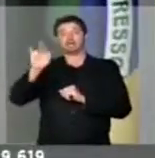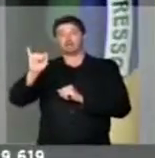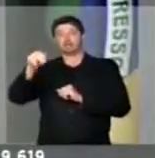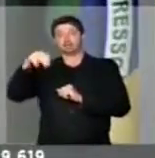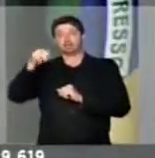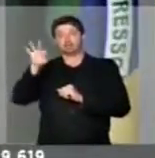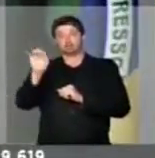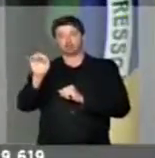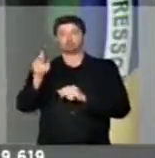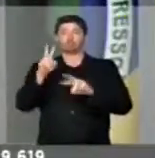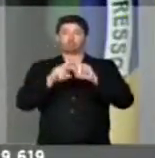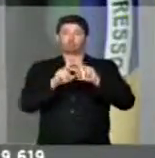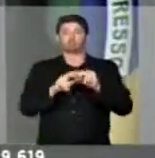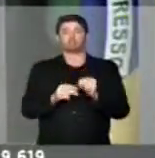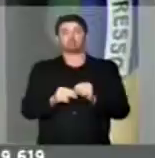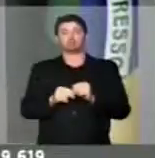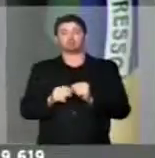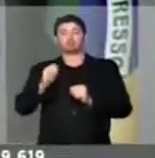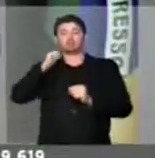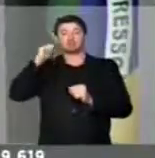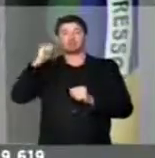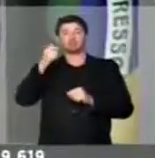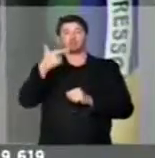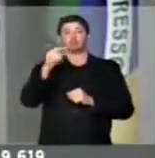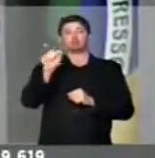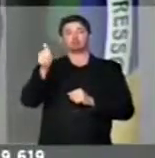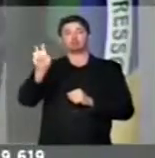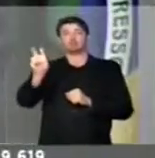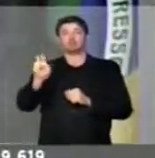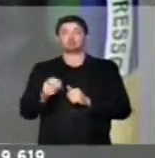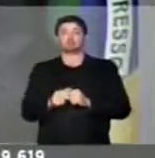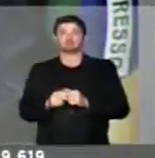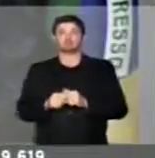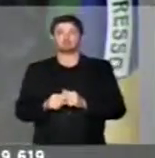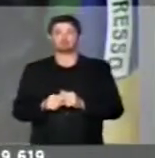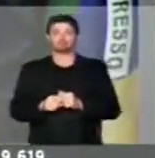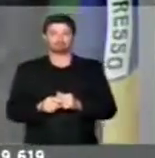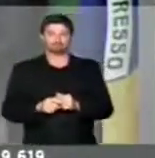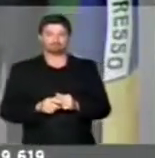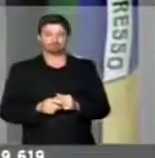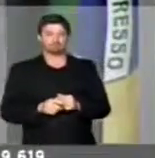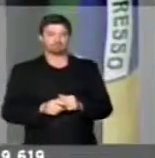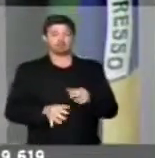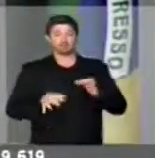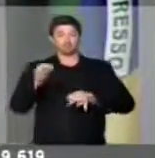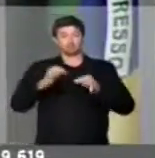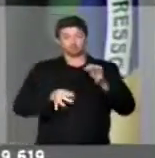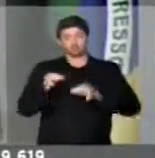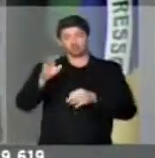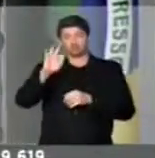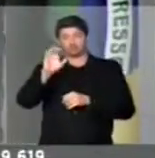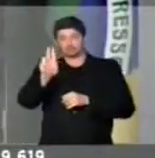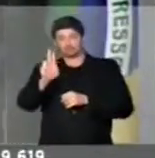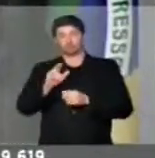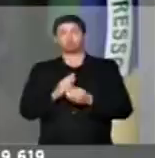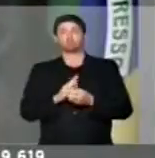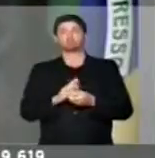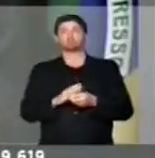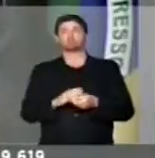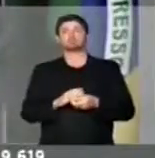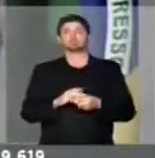Neto, foi preso em abril de 2015. O Tribunal de Contas da União,